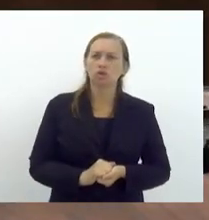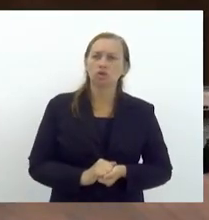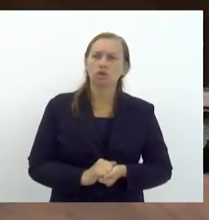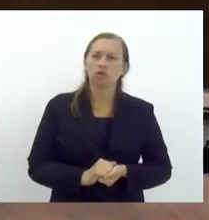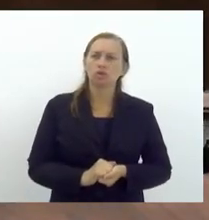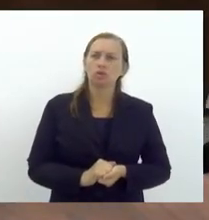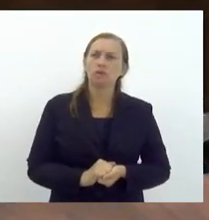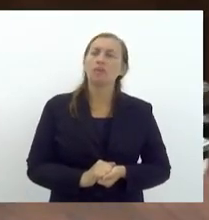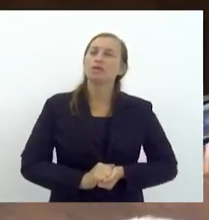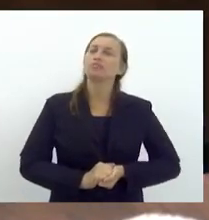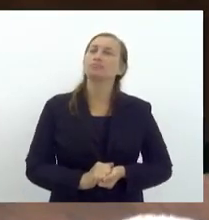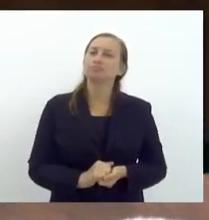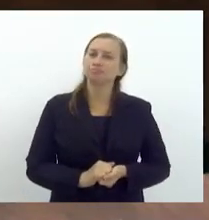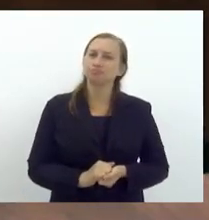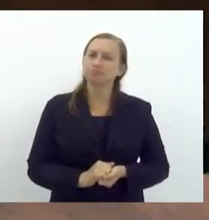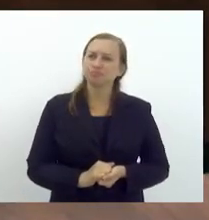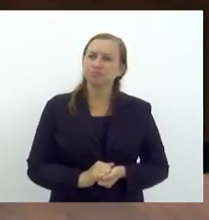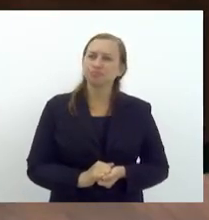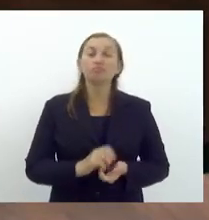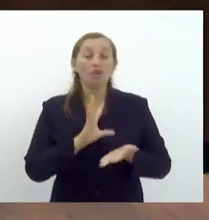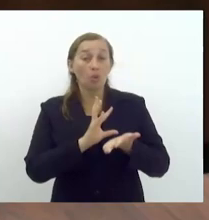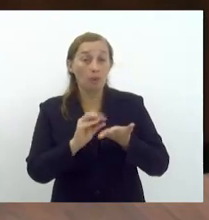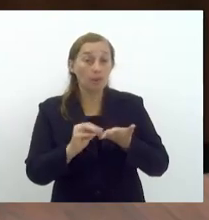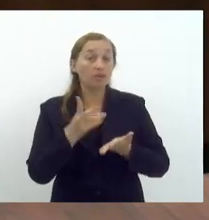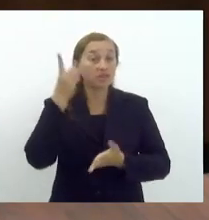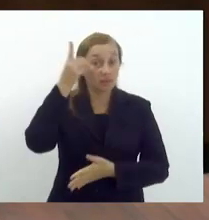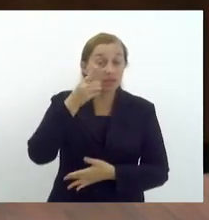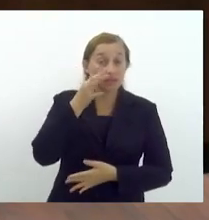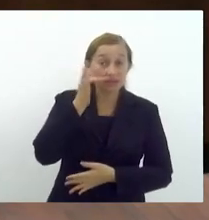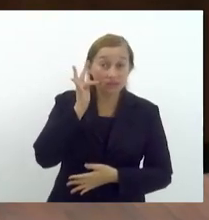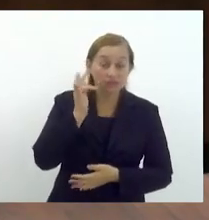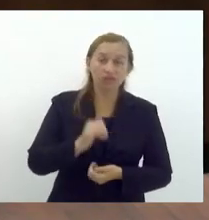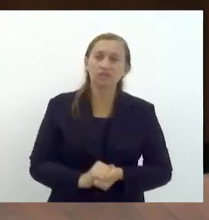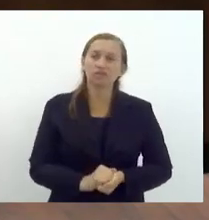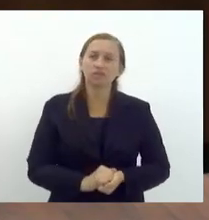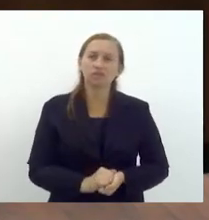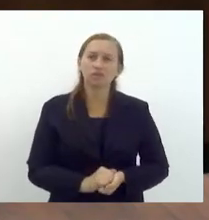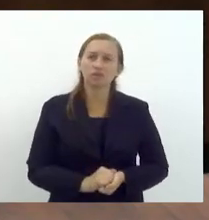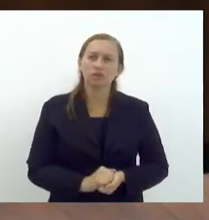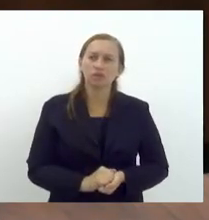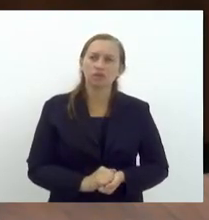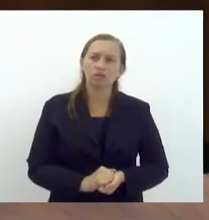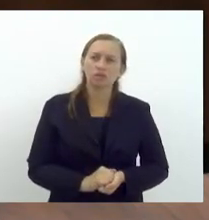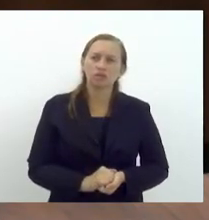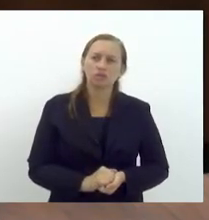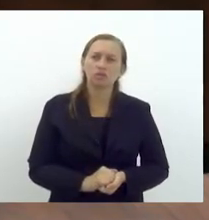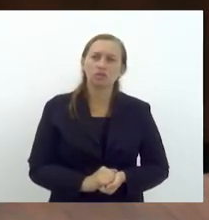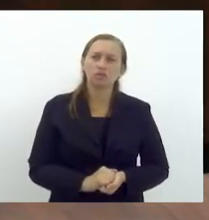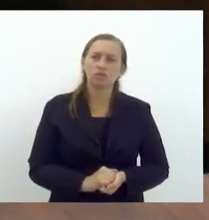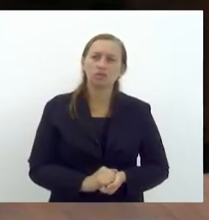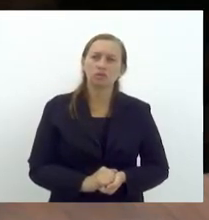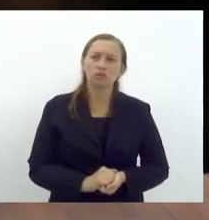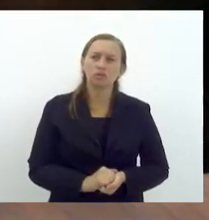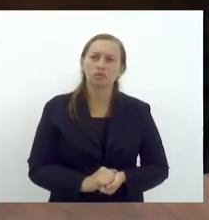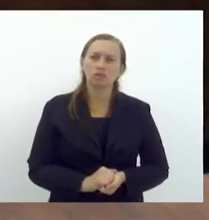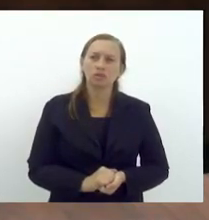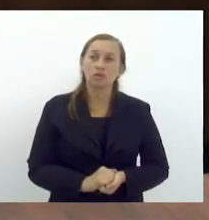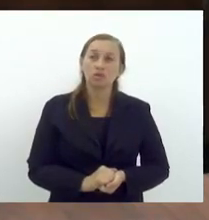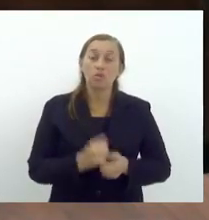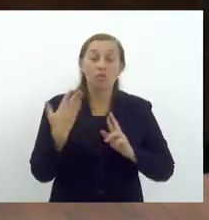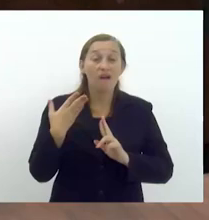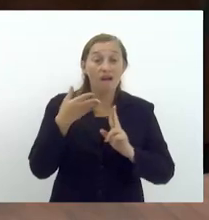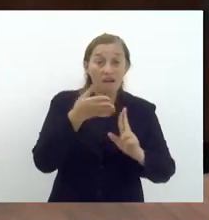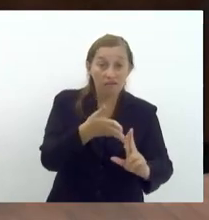a uma aplicação que é uma pauta Deputado serafini de um uma destinação específica fazendo uma referência